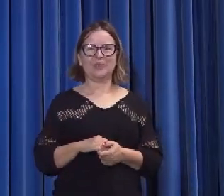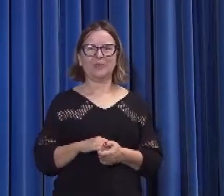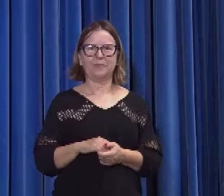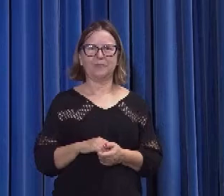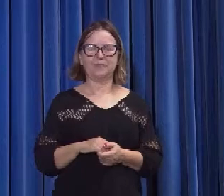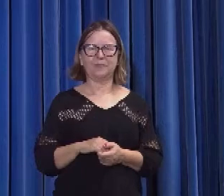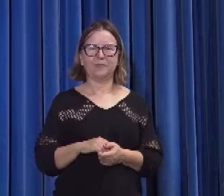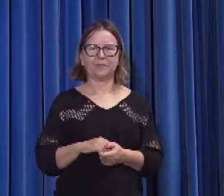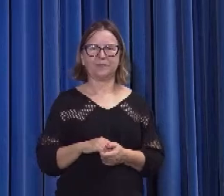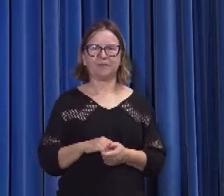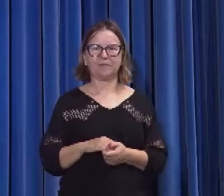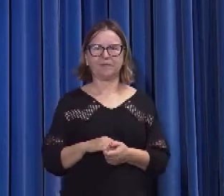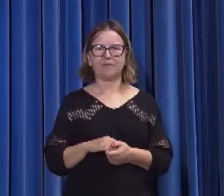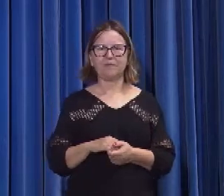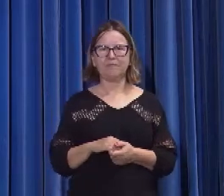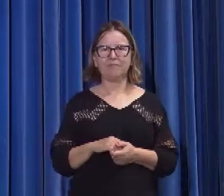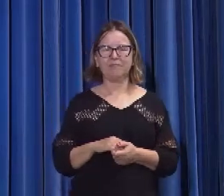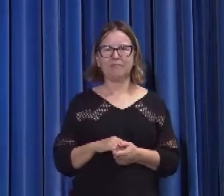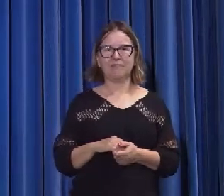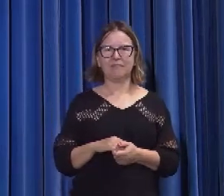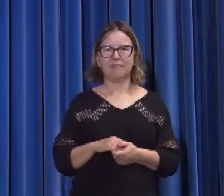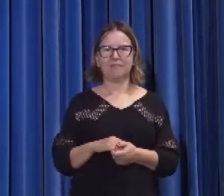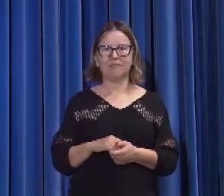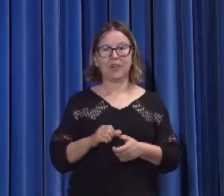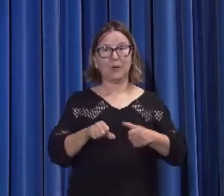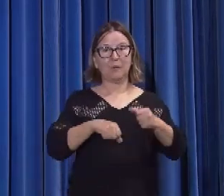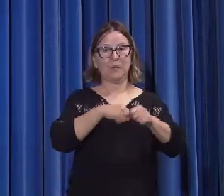É mudança de paradigma.